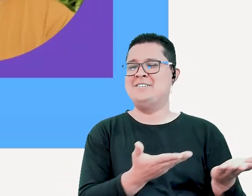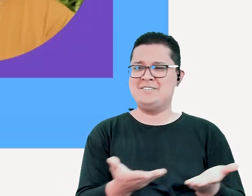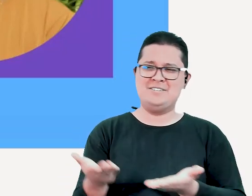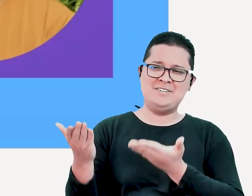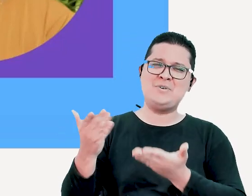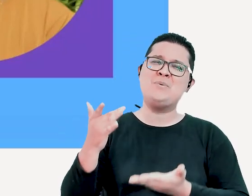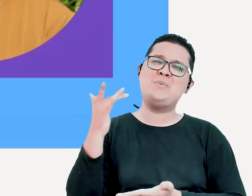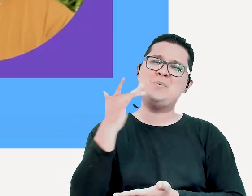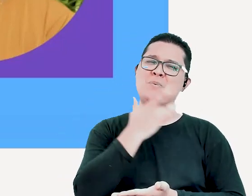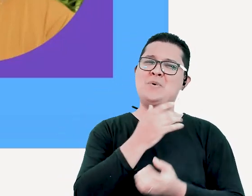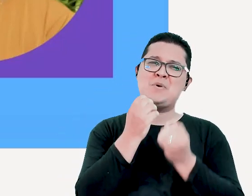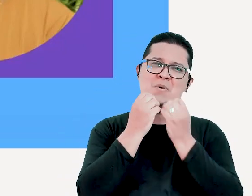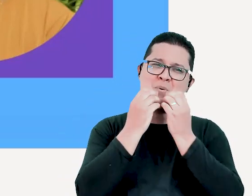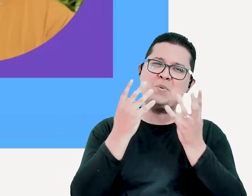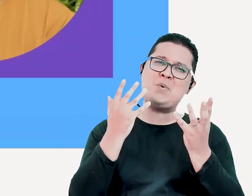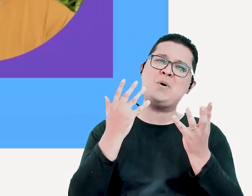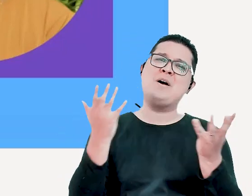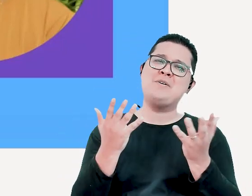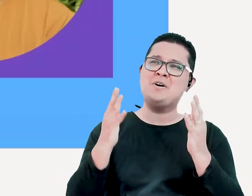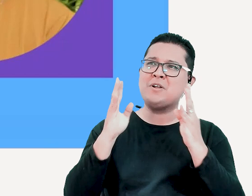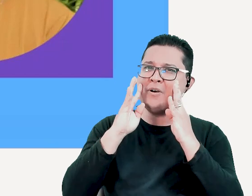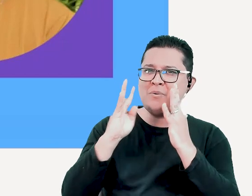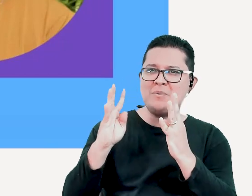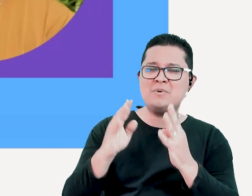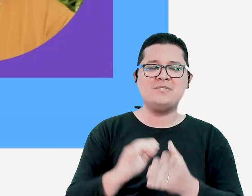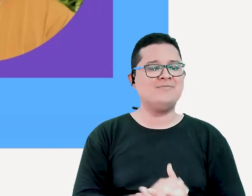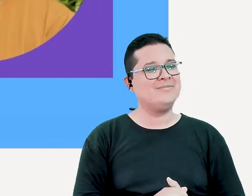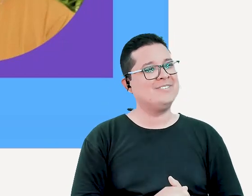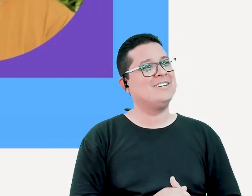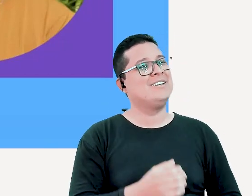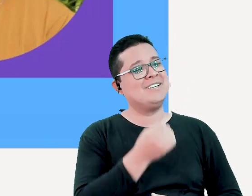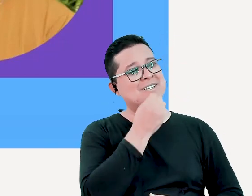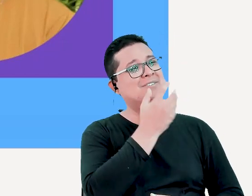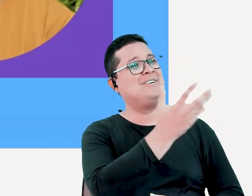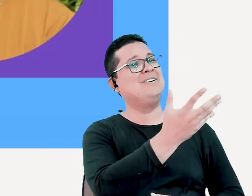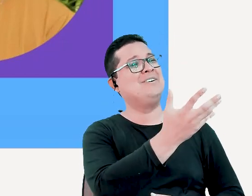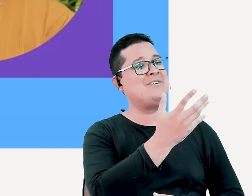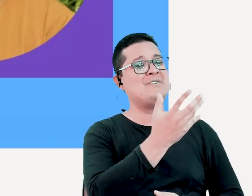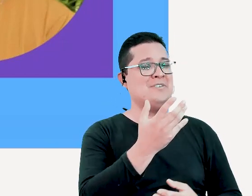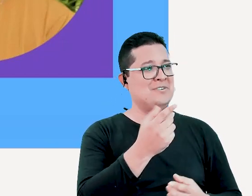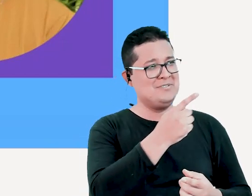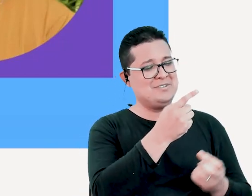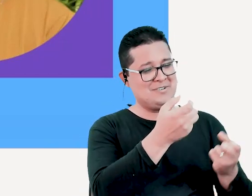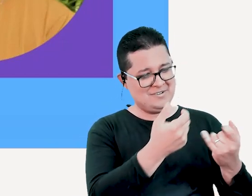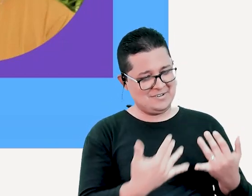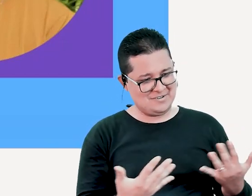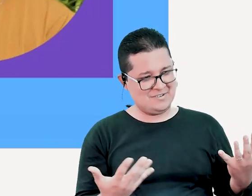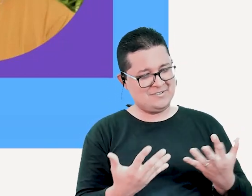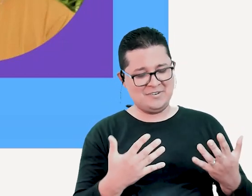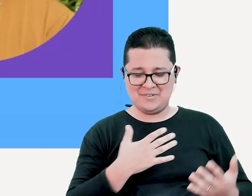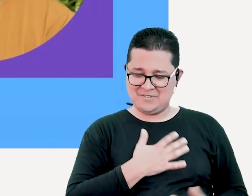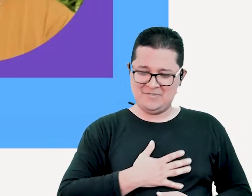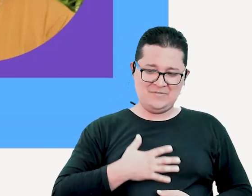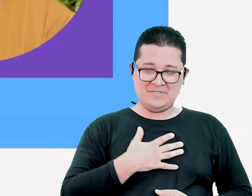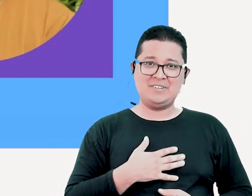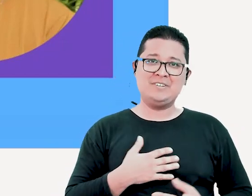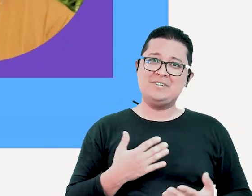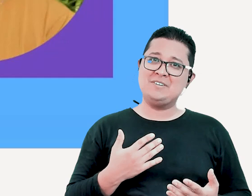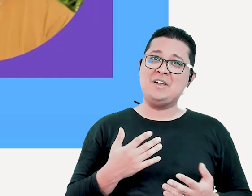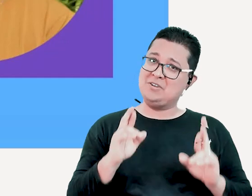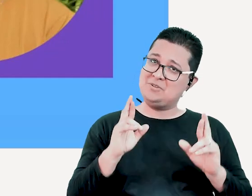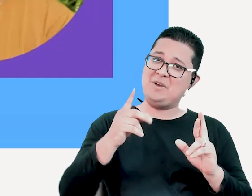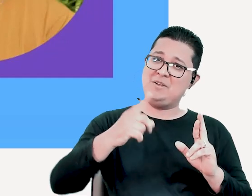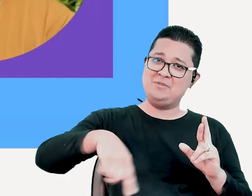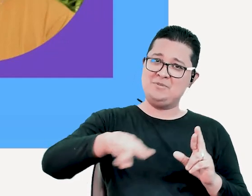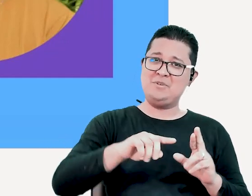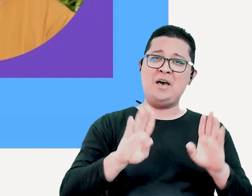gente, que bom ouvir isso, Ale. Muito obrigada. Bom, gente, todo mundo bem por aí. Espero que esteja todo mundo bem. Eu estou muito feliz de participar